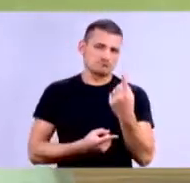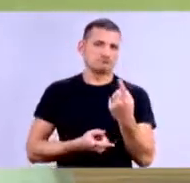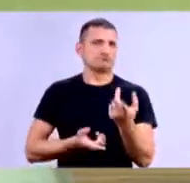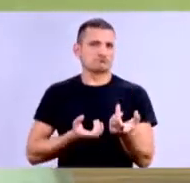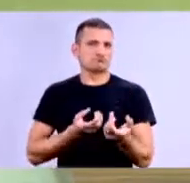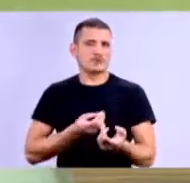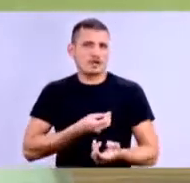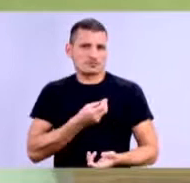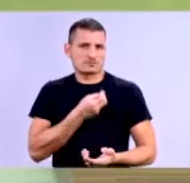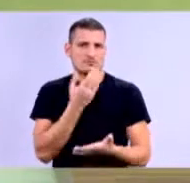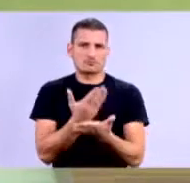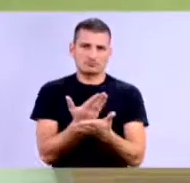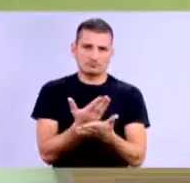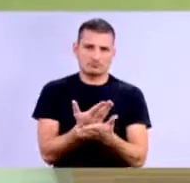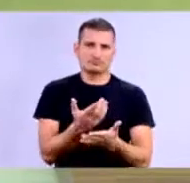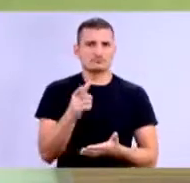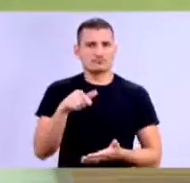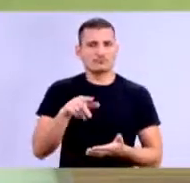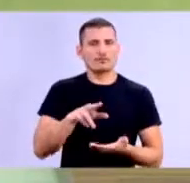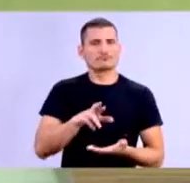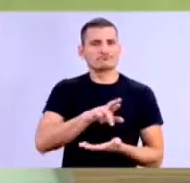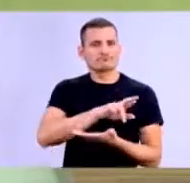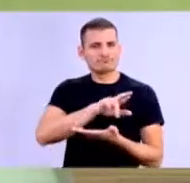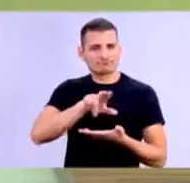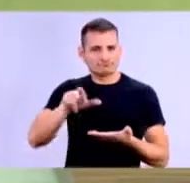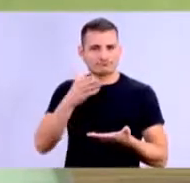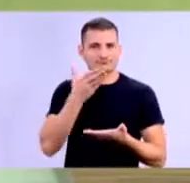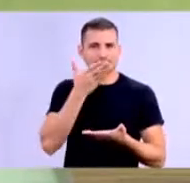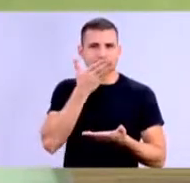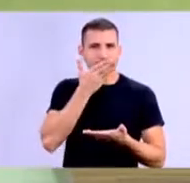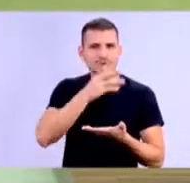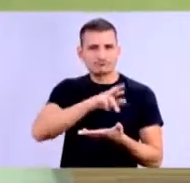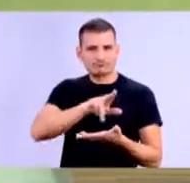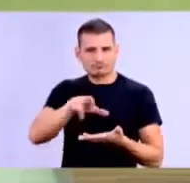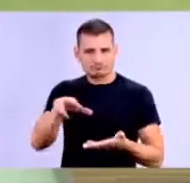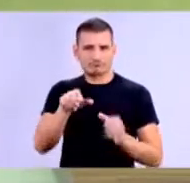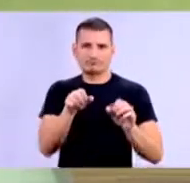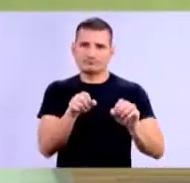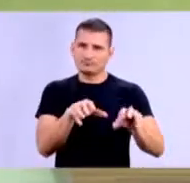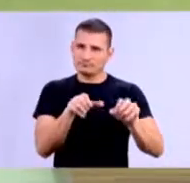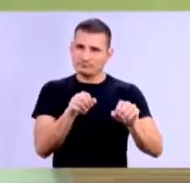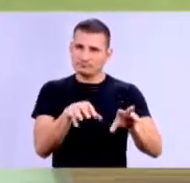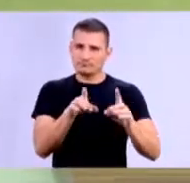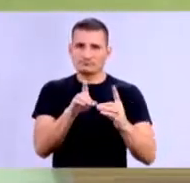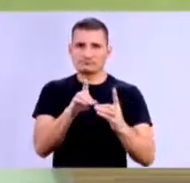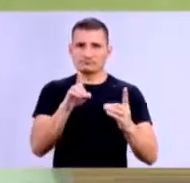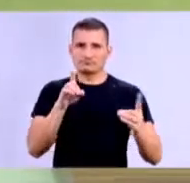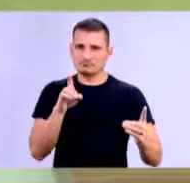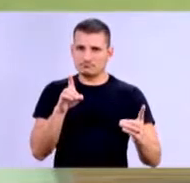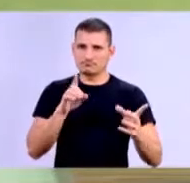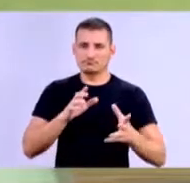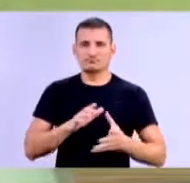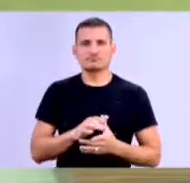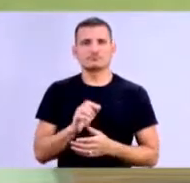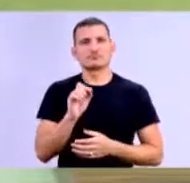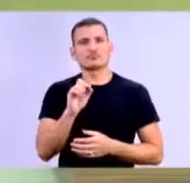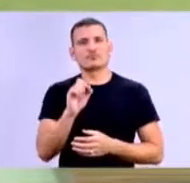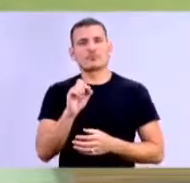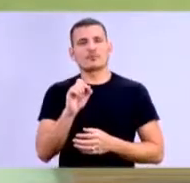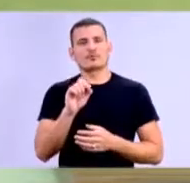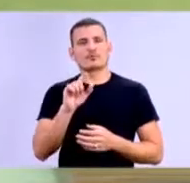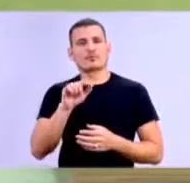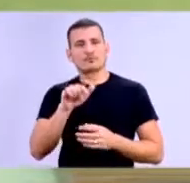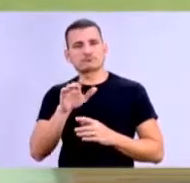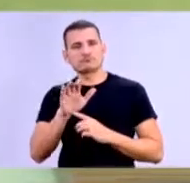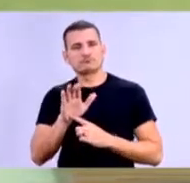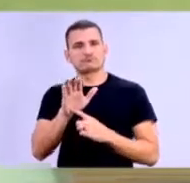são tipos, né, são modalidades de educação à distância que visam favorecer